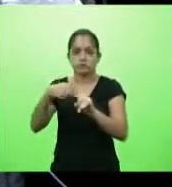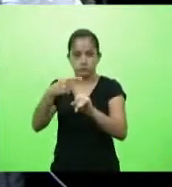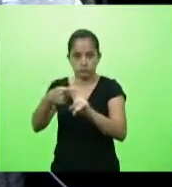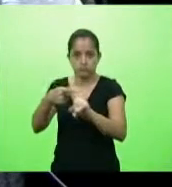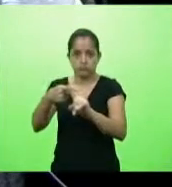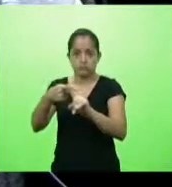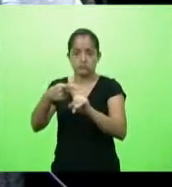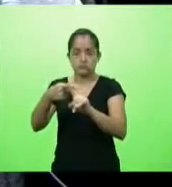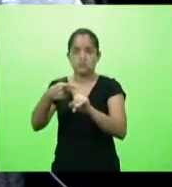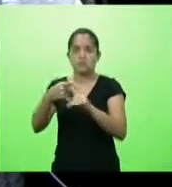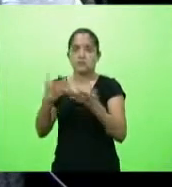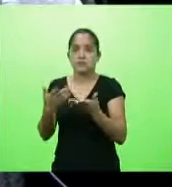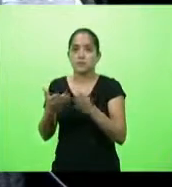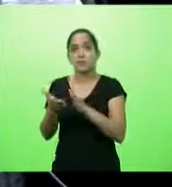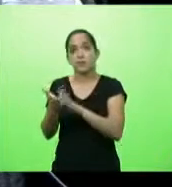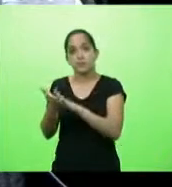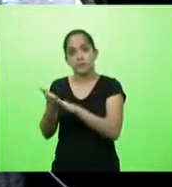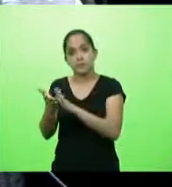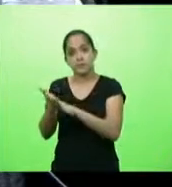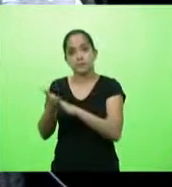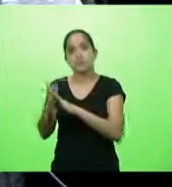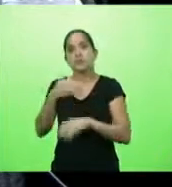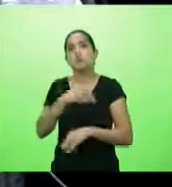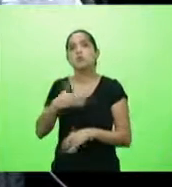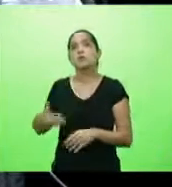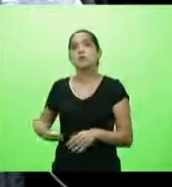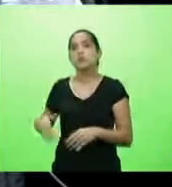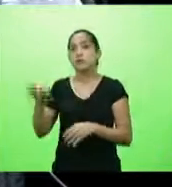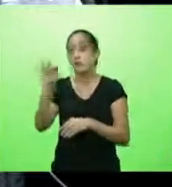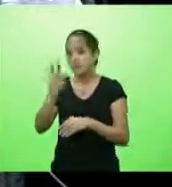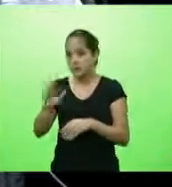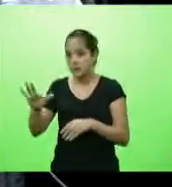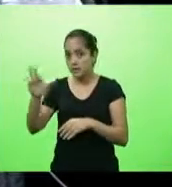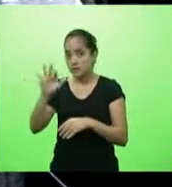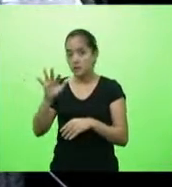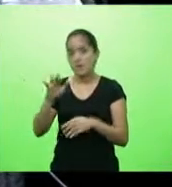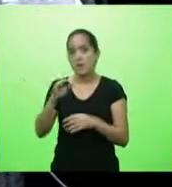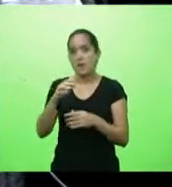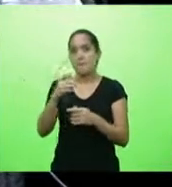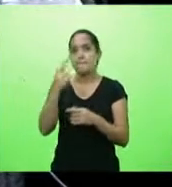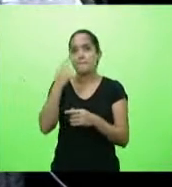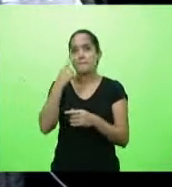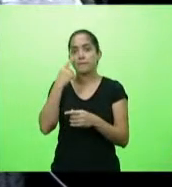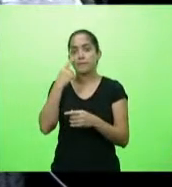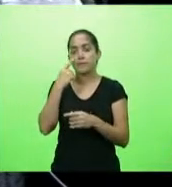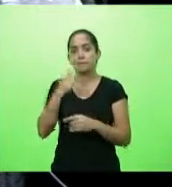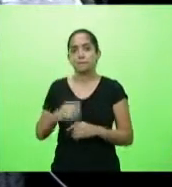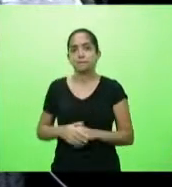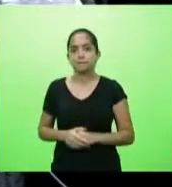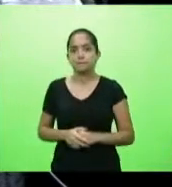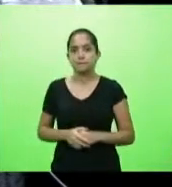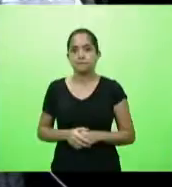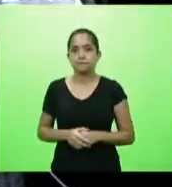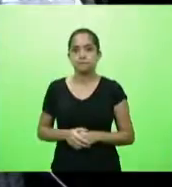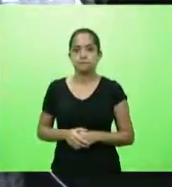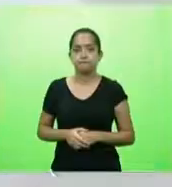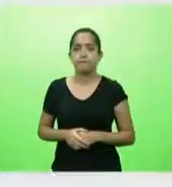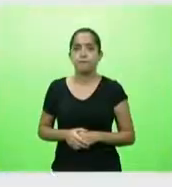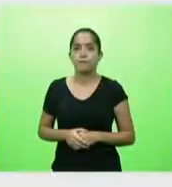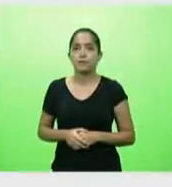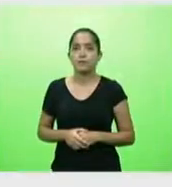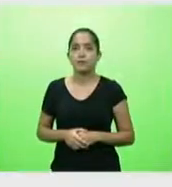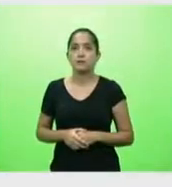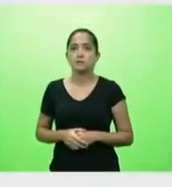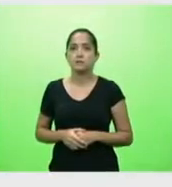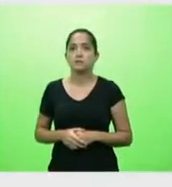então, parabenizar aqui o governo federal nesse sentido. Pode passar a primeira imagem, por favor. Então, temos aí a primeira imagem,